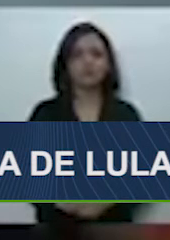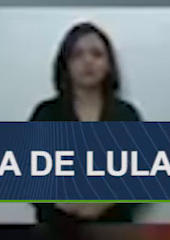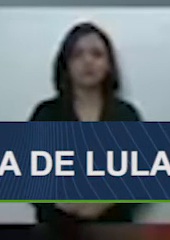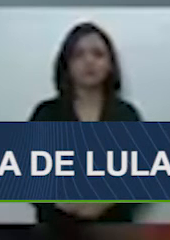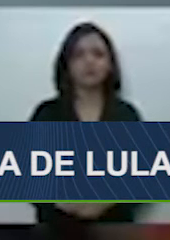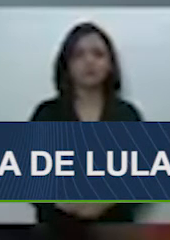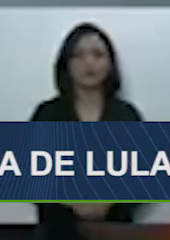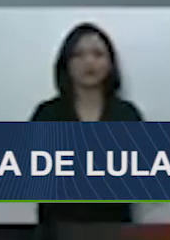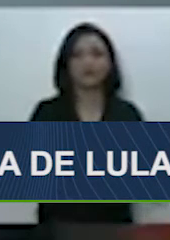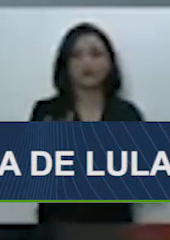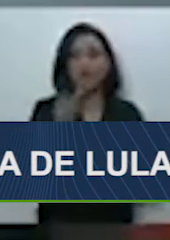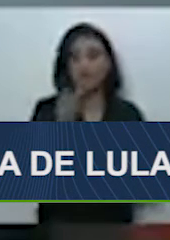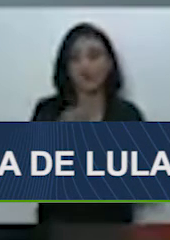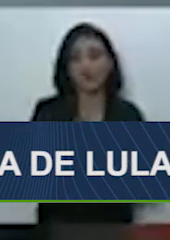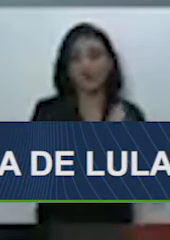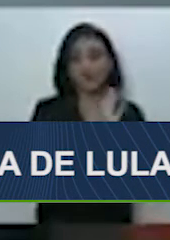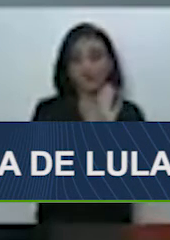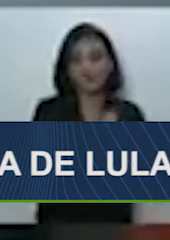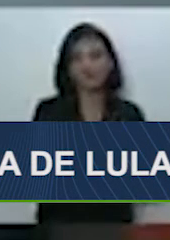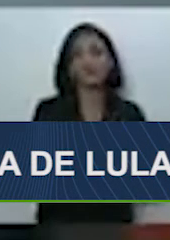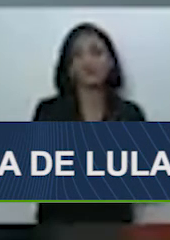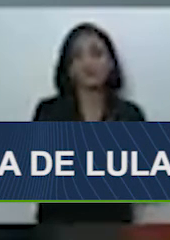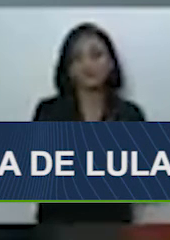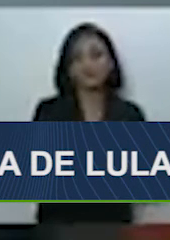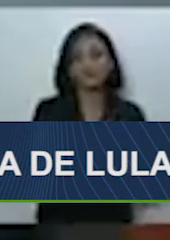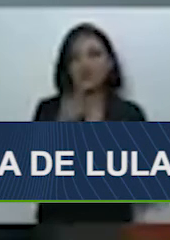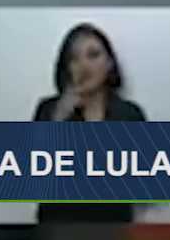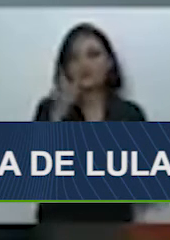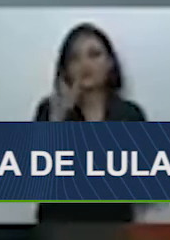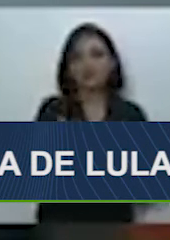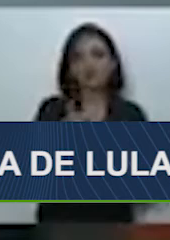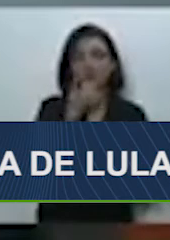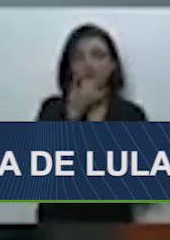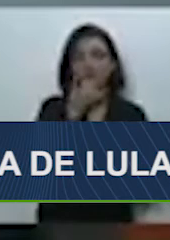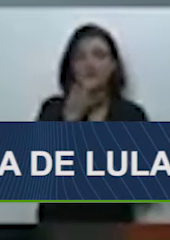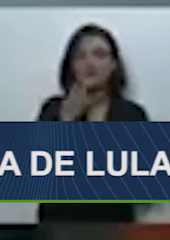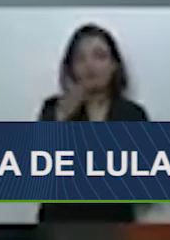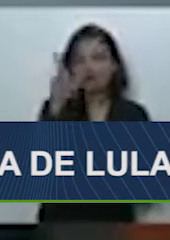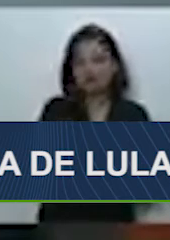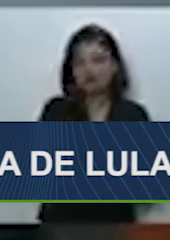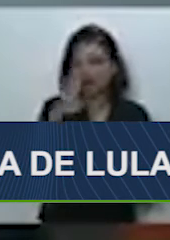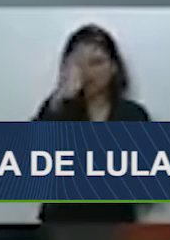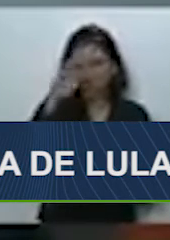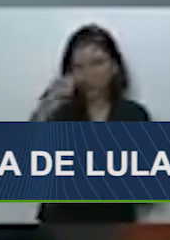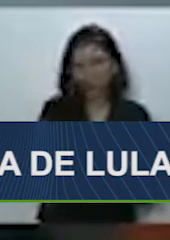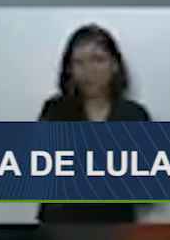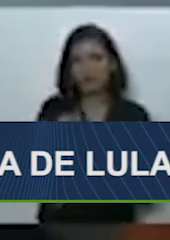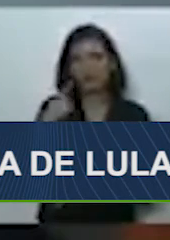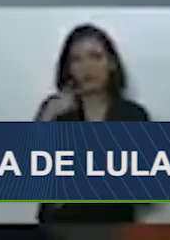do doutor Zanin uma justa homenagem.